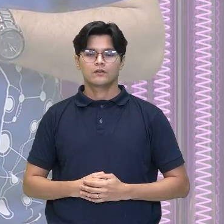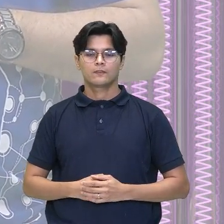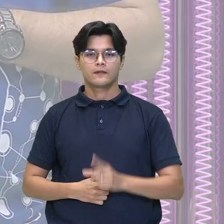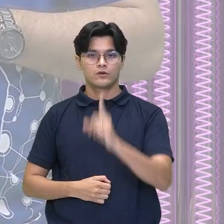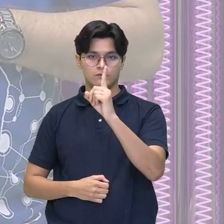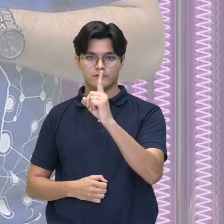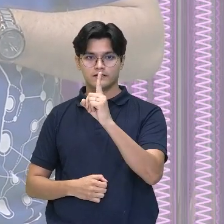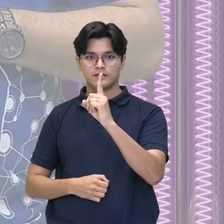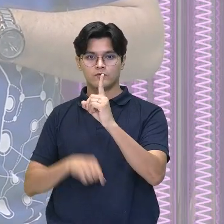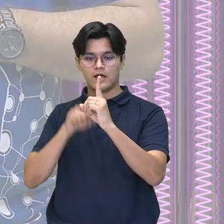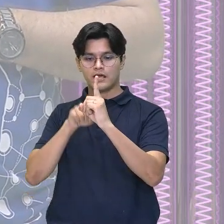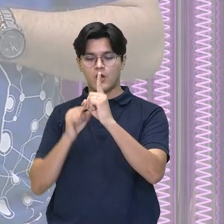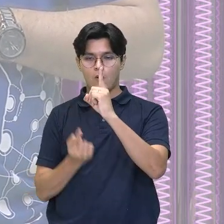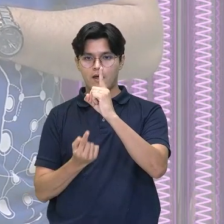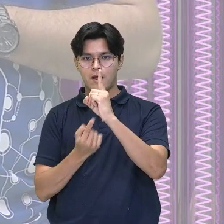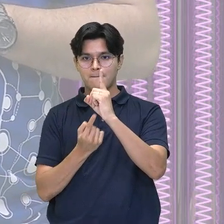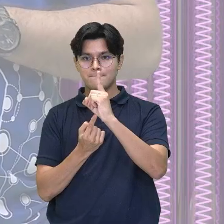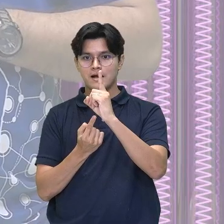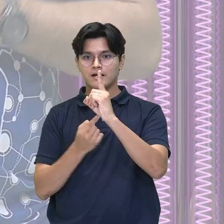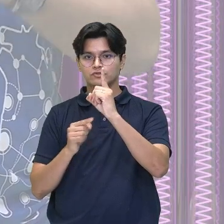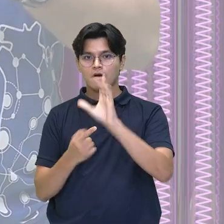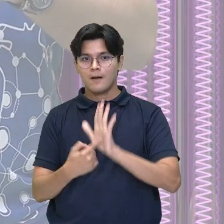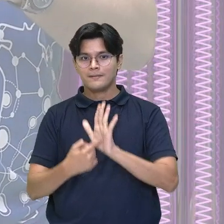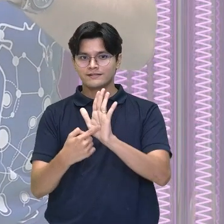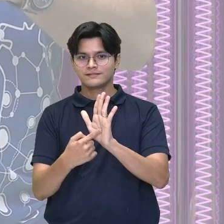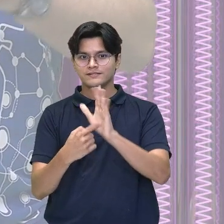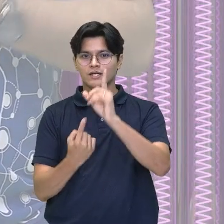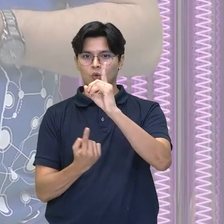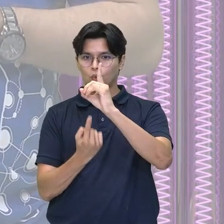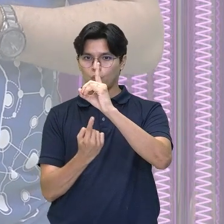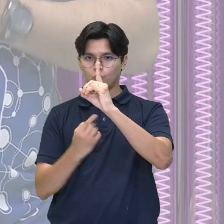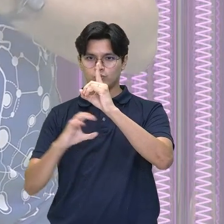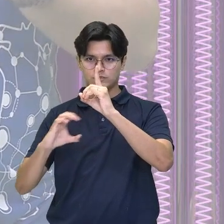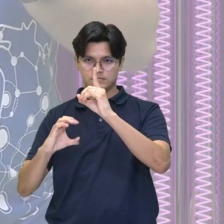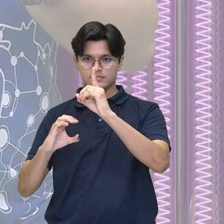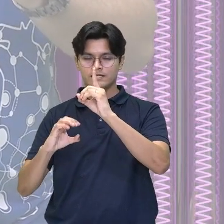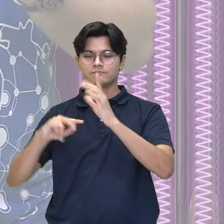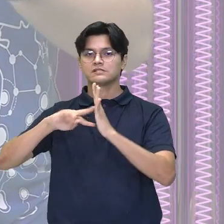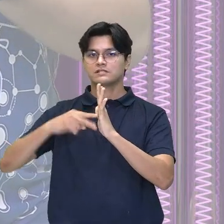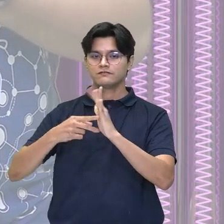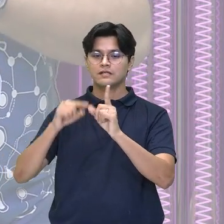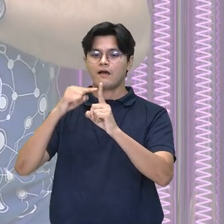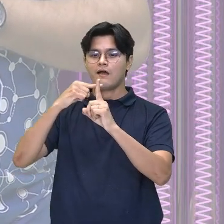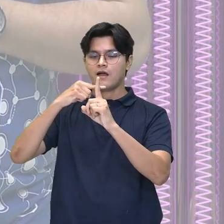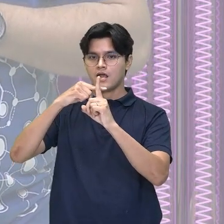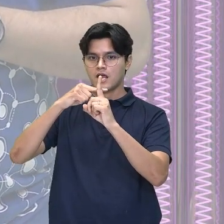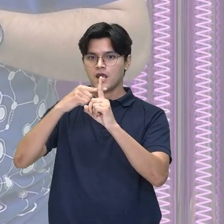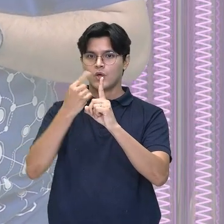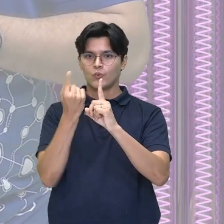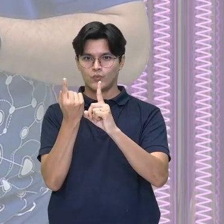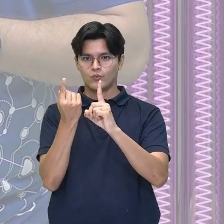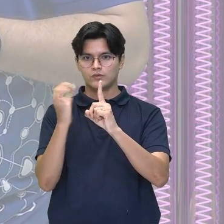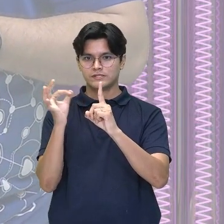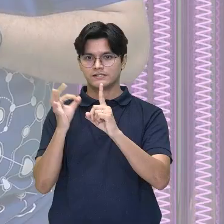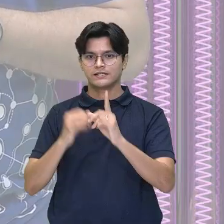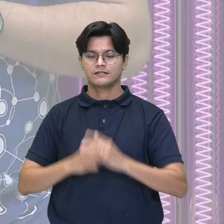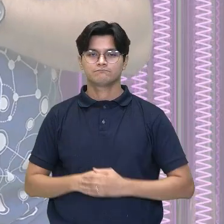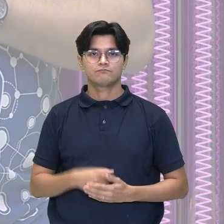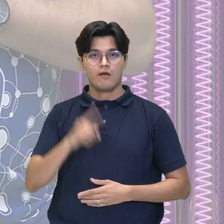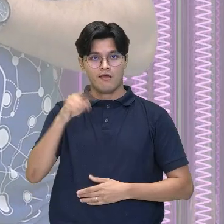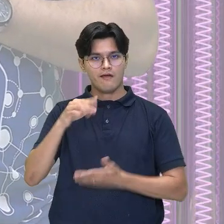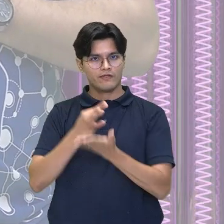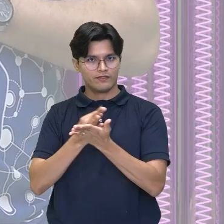ali representando ali, ó, 1 grau Celsius, ok? Então, essa aqui é a nossa temperatura